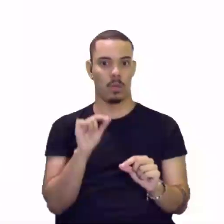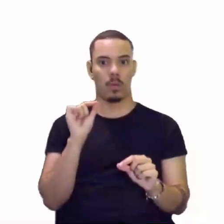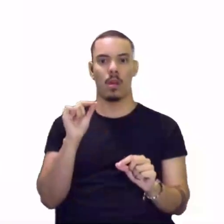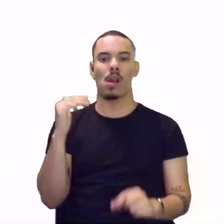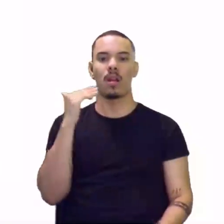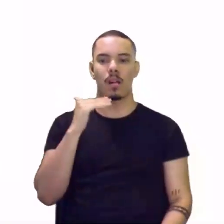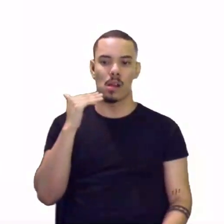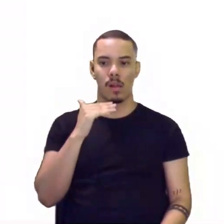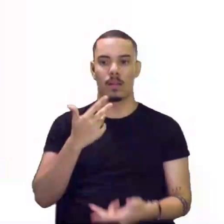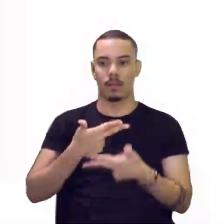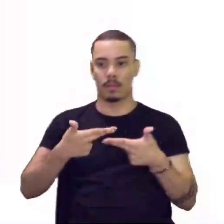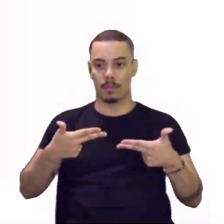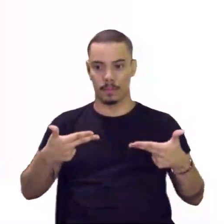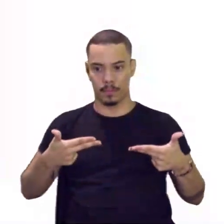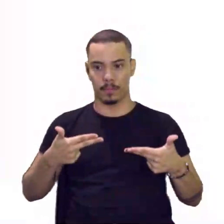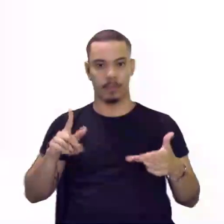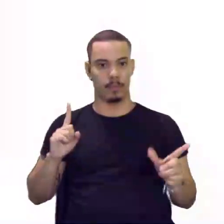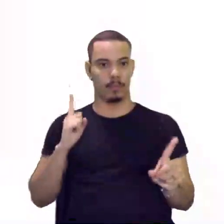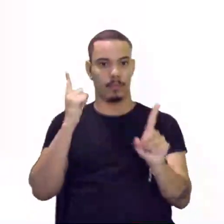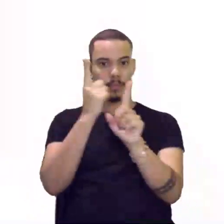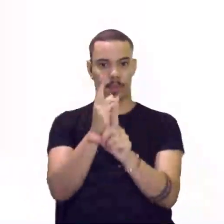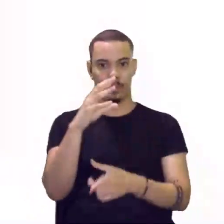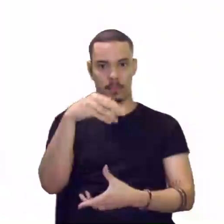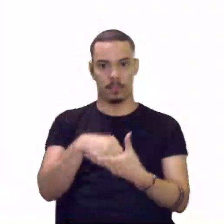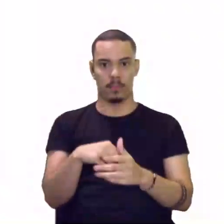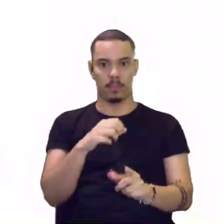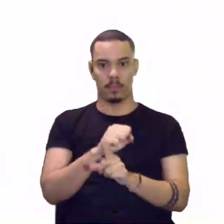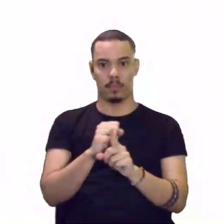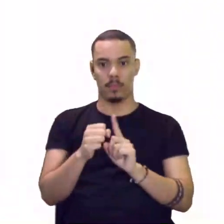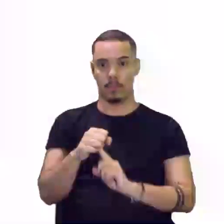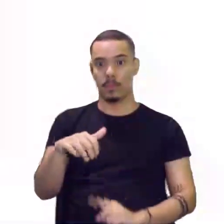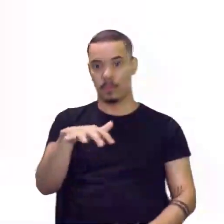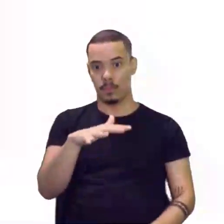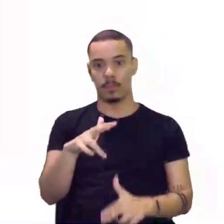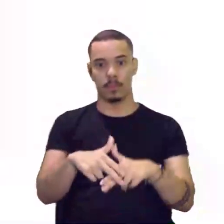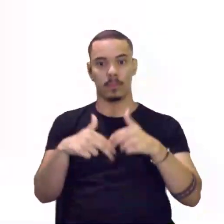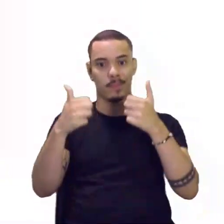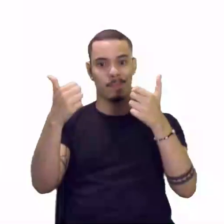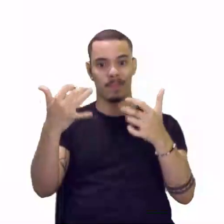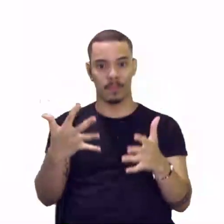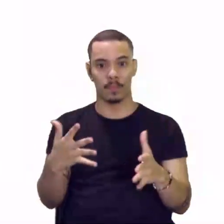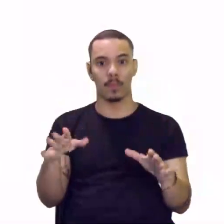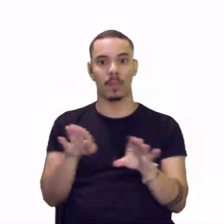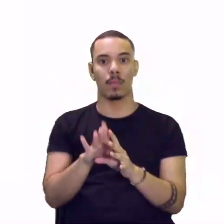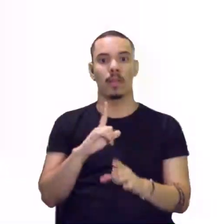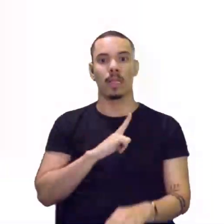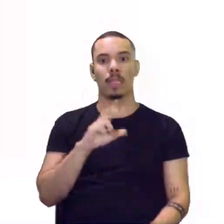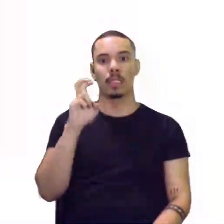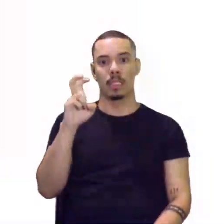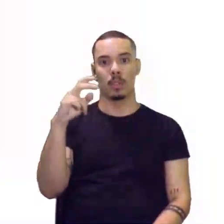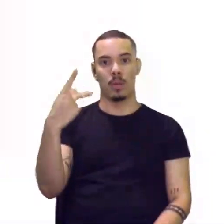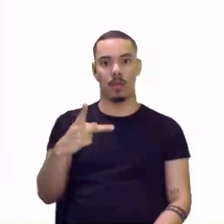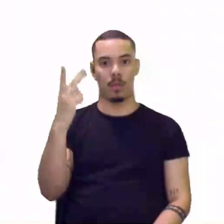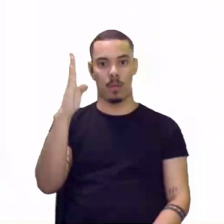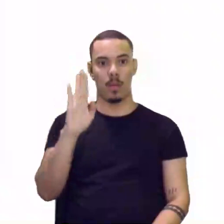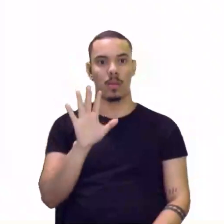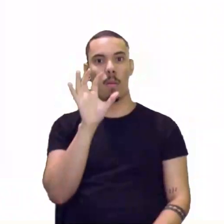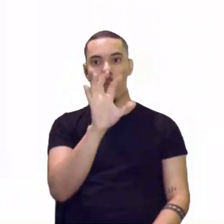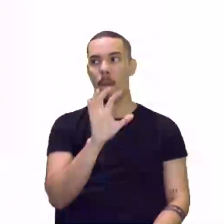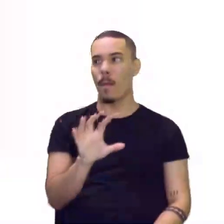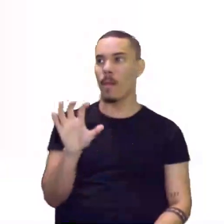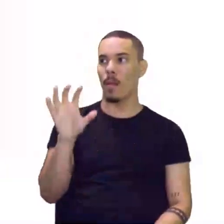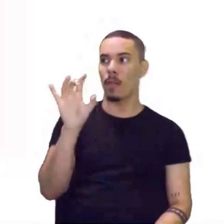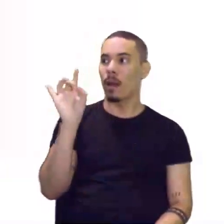defeitos, digamos assim, que encontrarem, né, na sociedade. E aí, quando eu falo da regionalização, a gente tem 5 regiões no Brasil. Isso. Cada